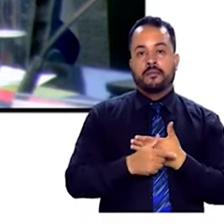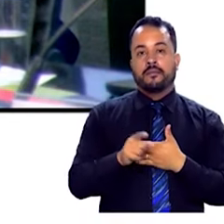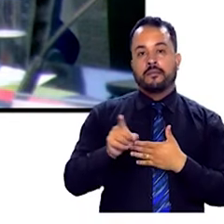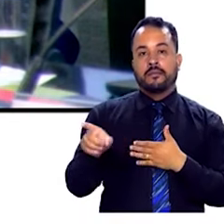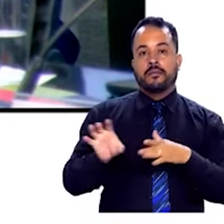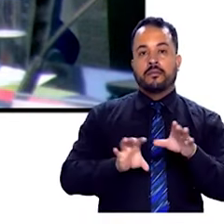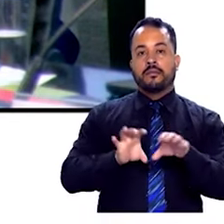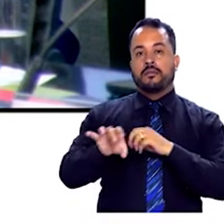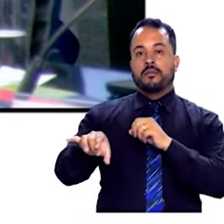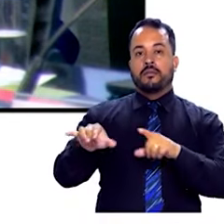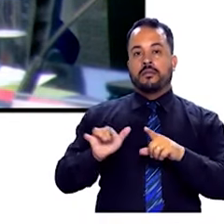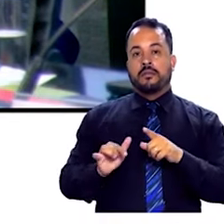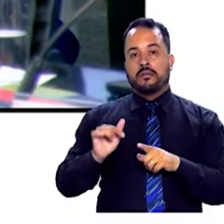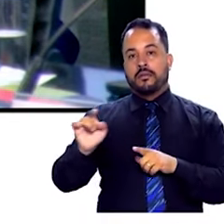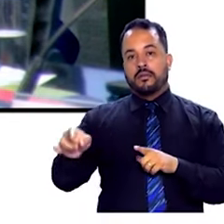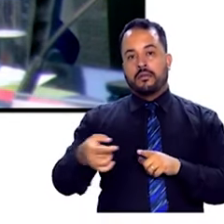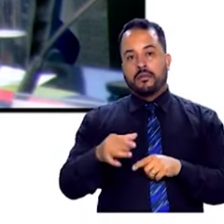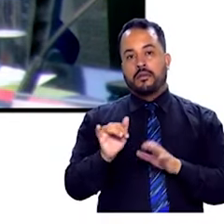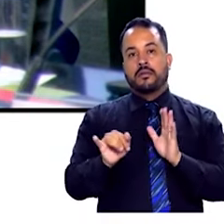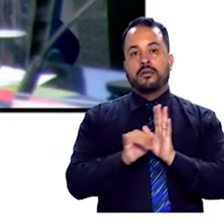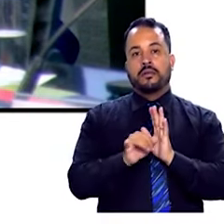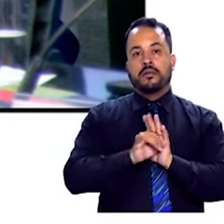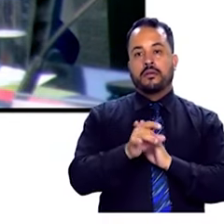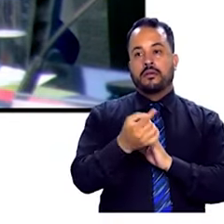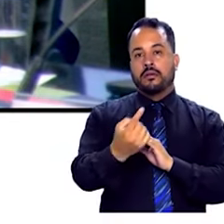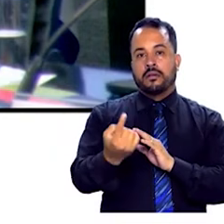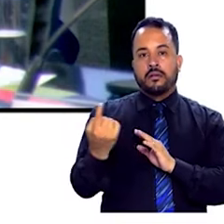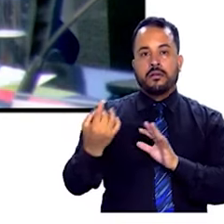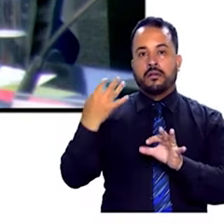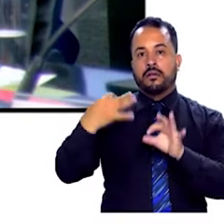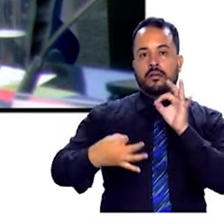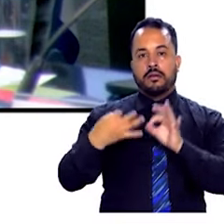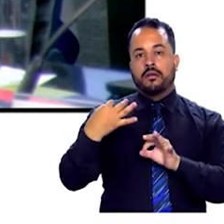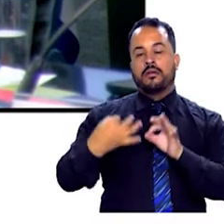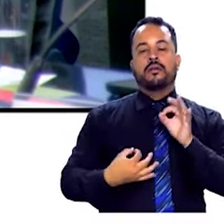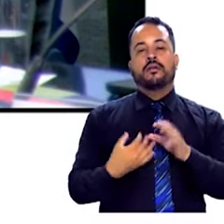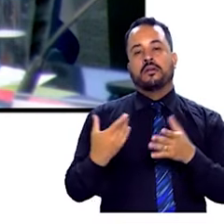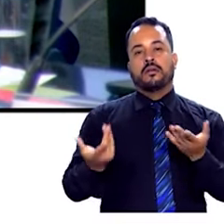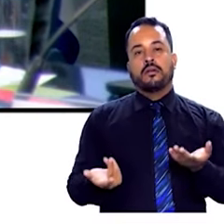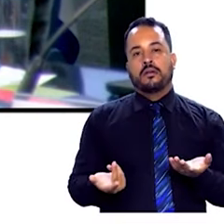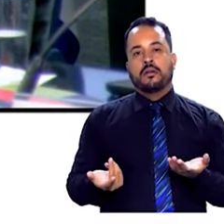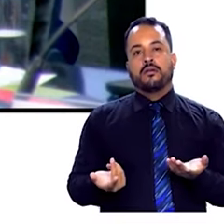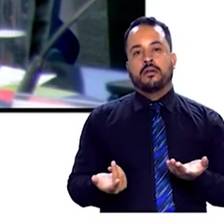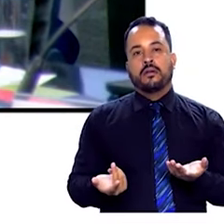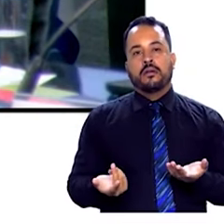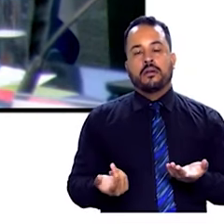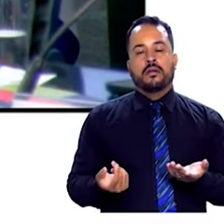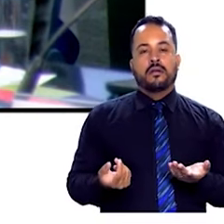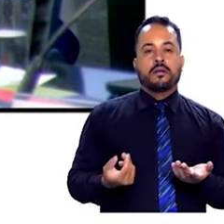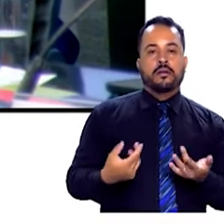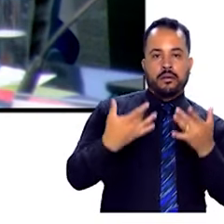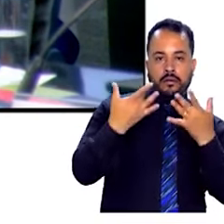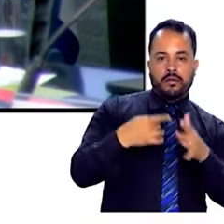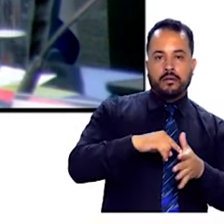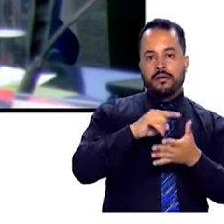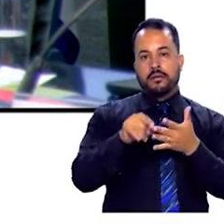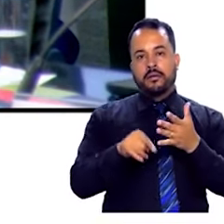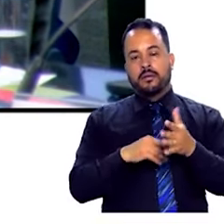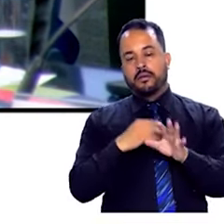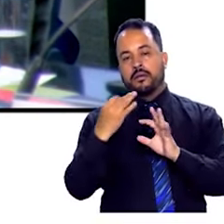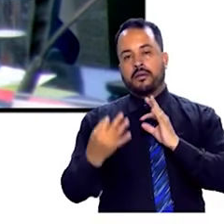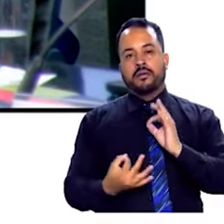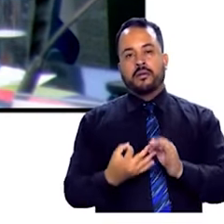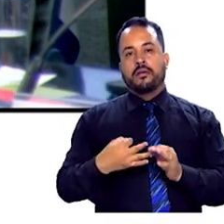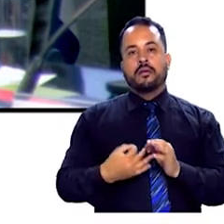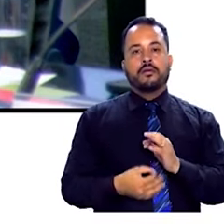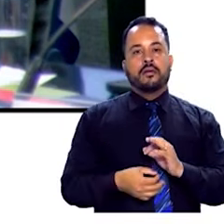identidade tradicional de cada jurisdição as características gerais da jurisdição aponta a literatura